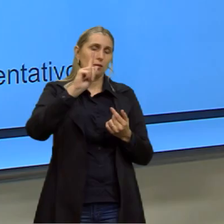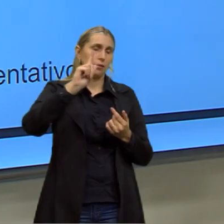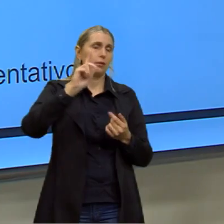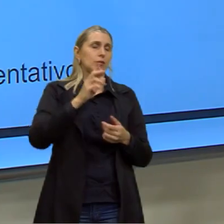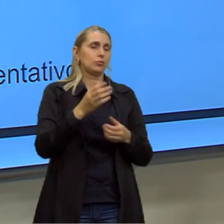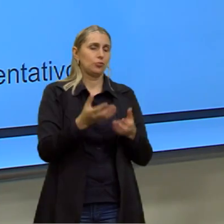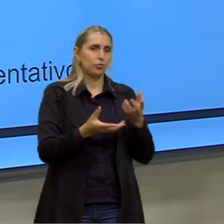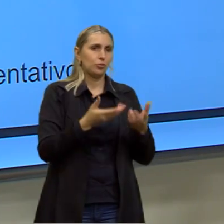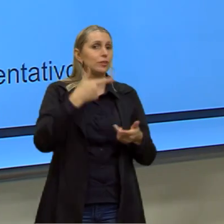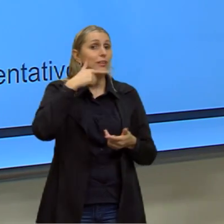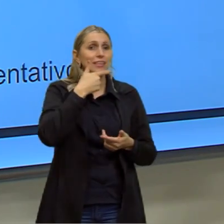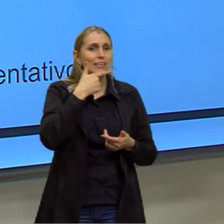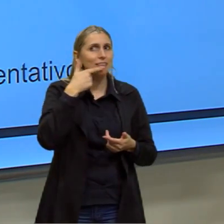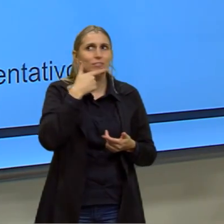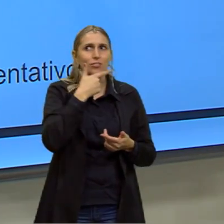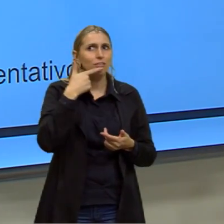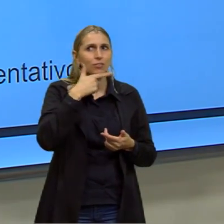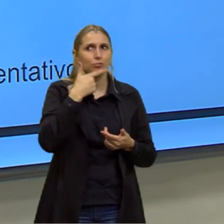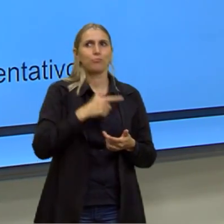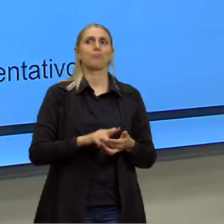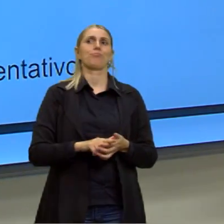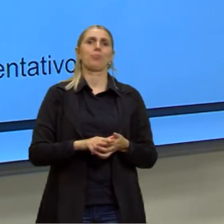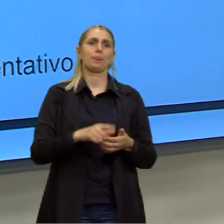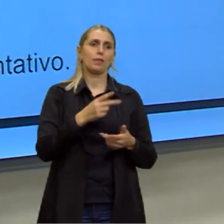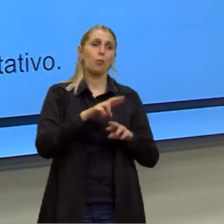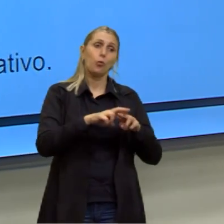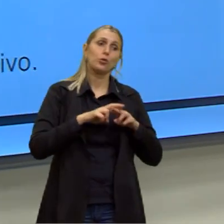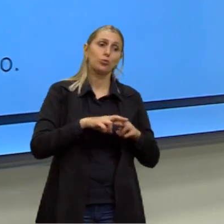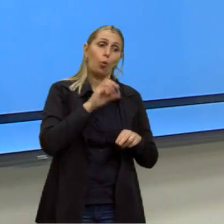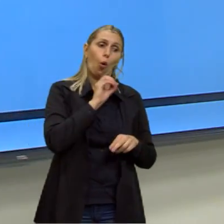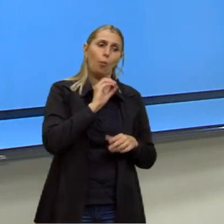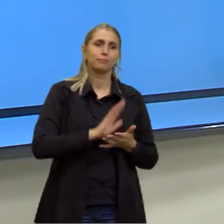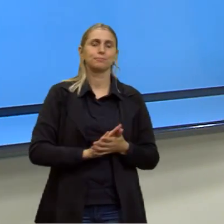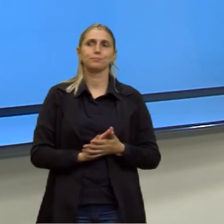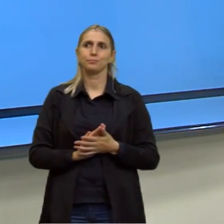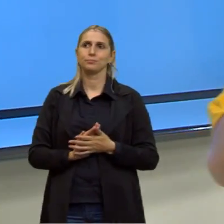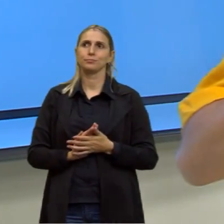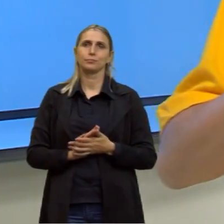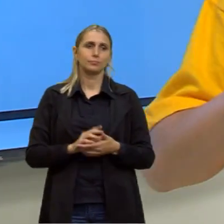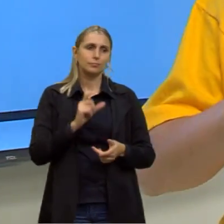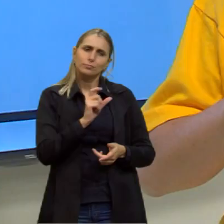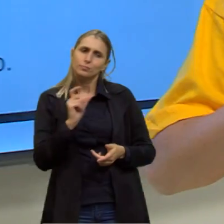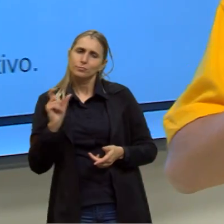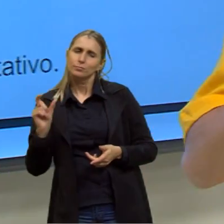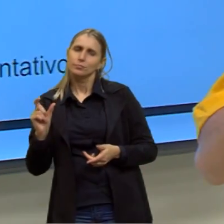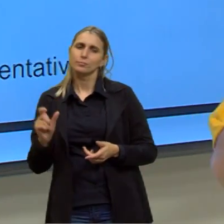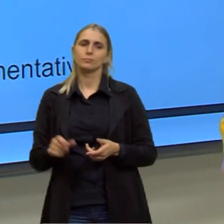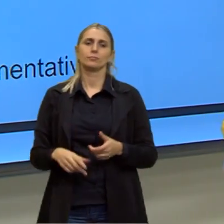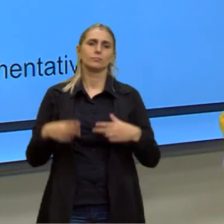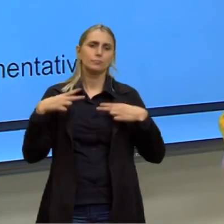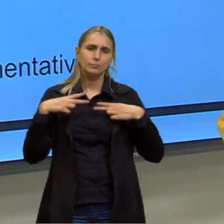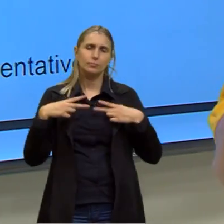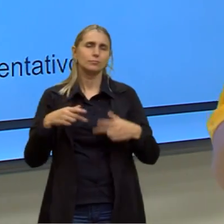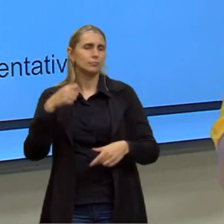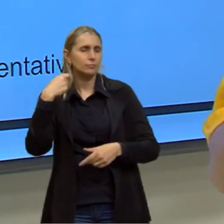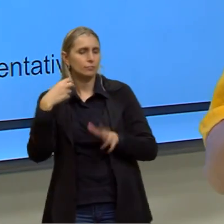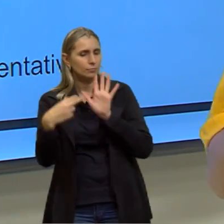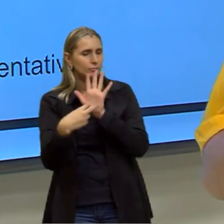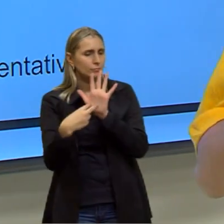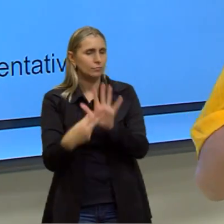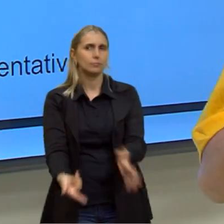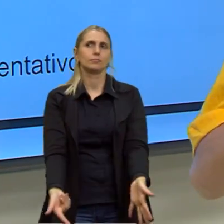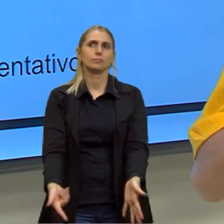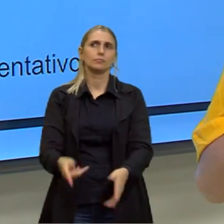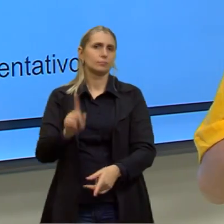tá gramas de queijo tá e a dica tá pessoal essas particularidades a gente precisa prestar